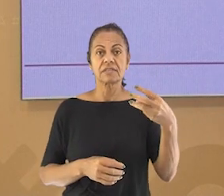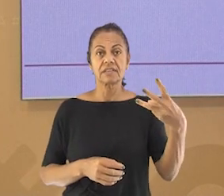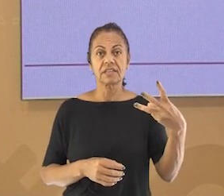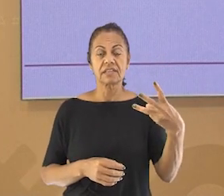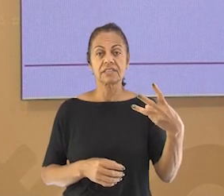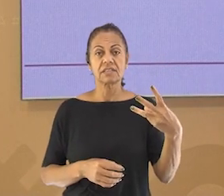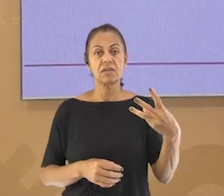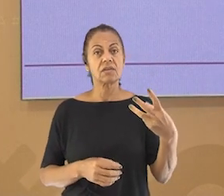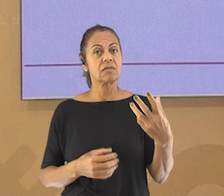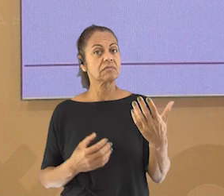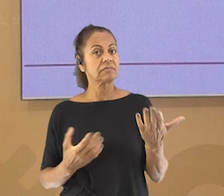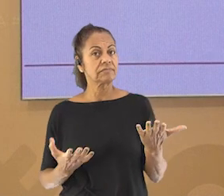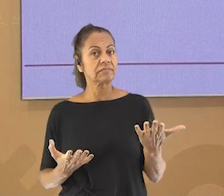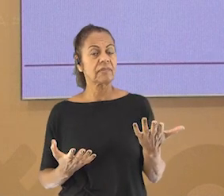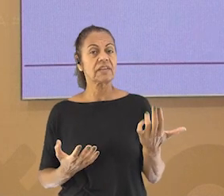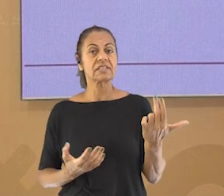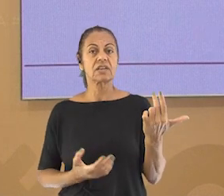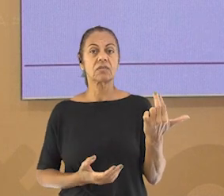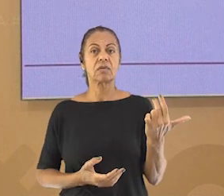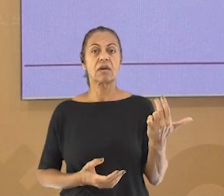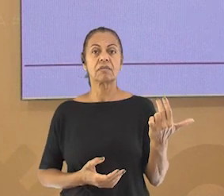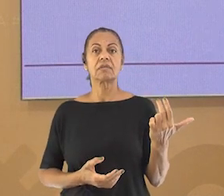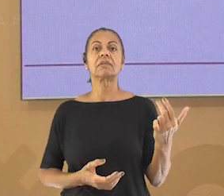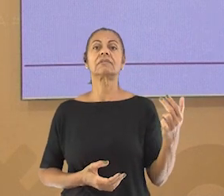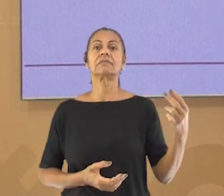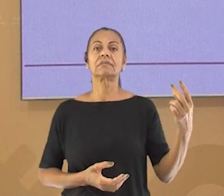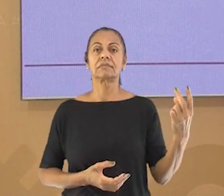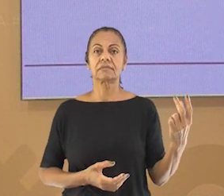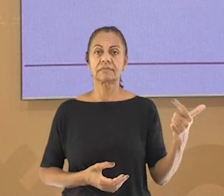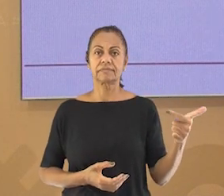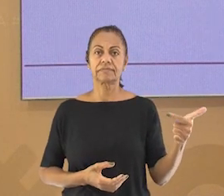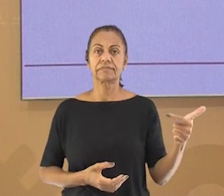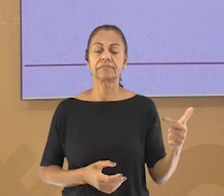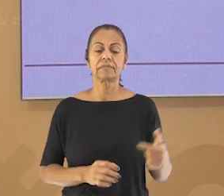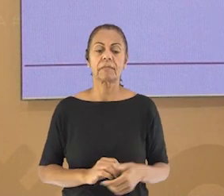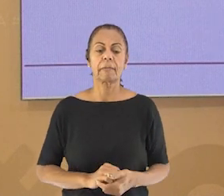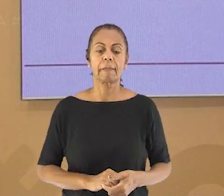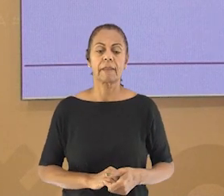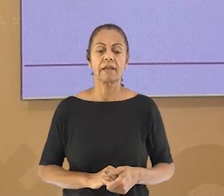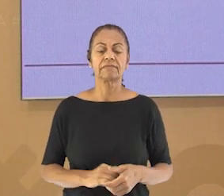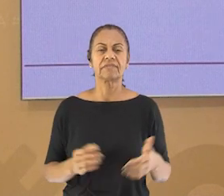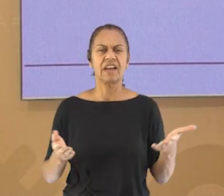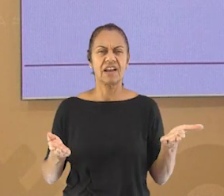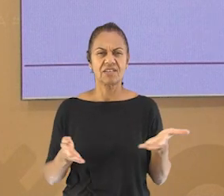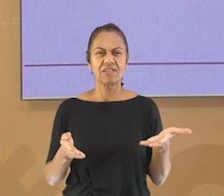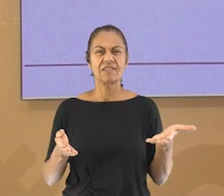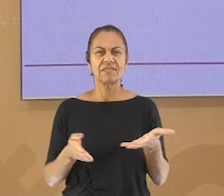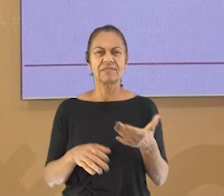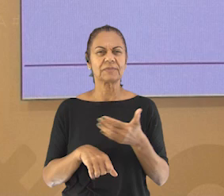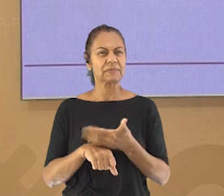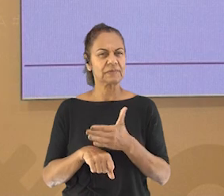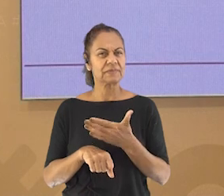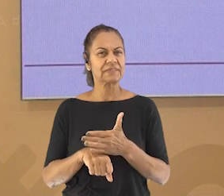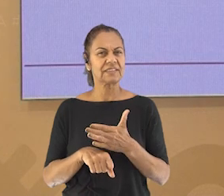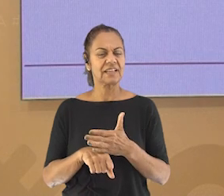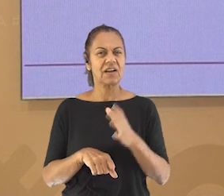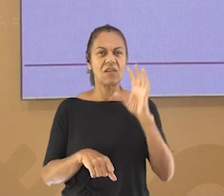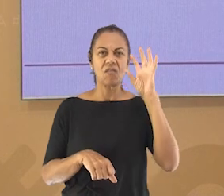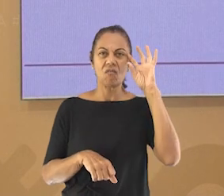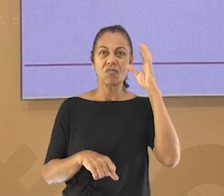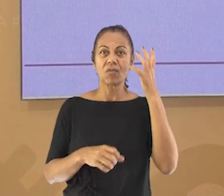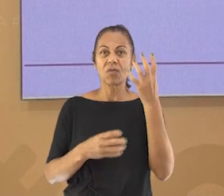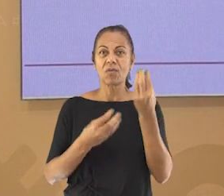basta resolver. 5 menos 3, ou seja, x vai ser igual a 2.